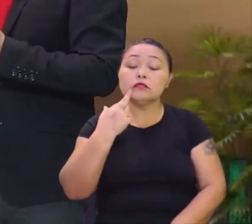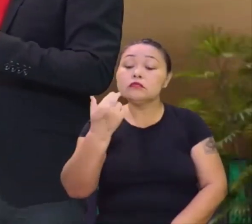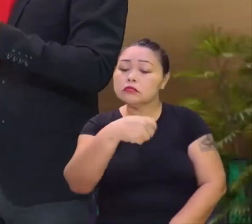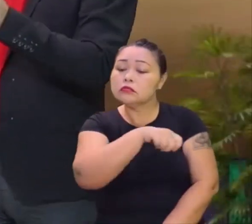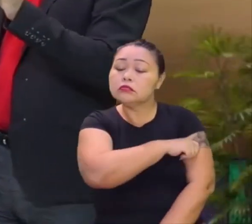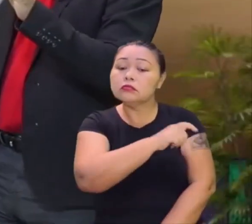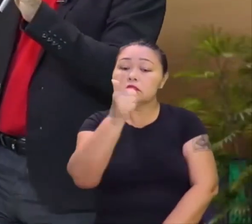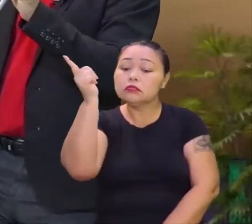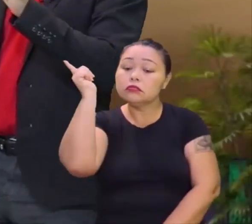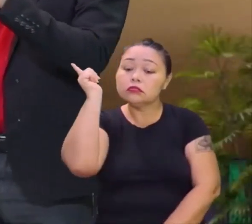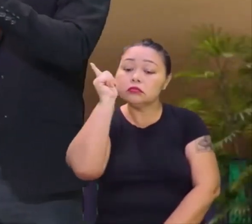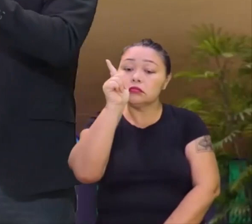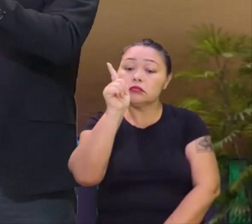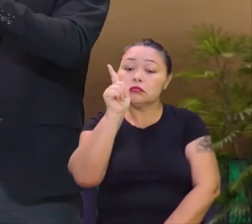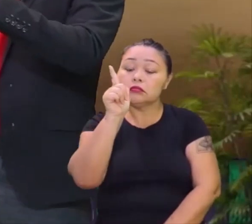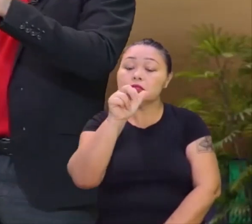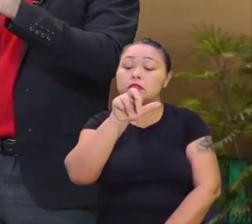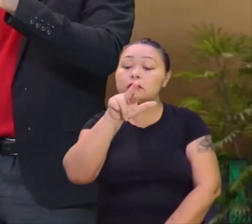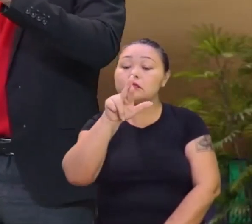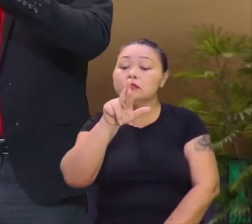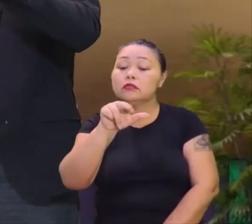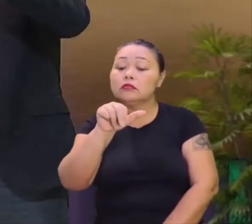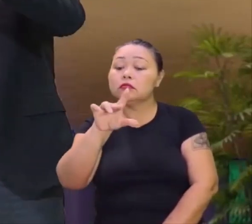lembrar? Rondon.